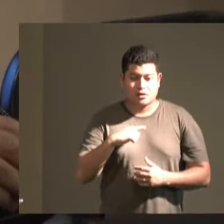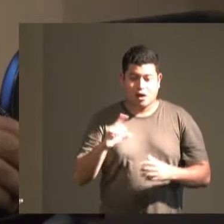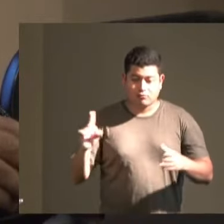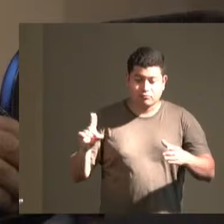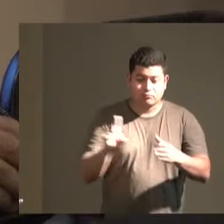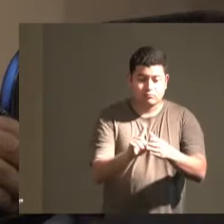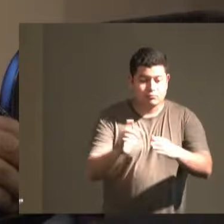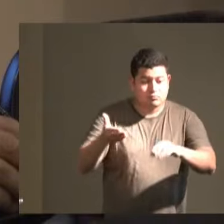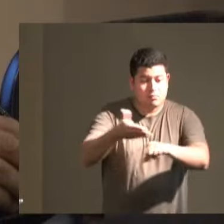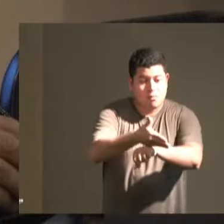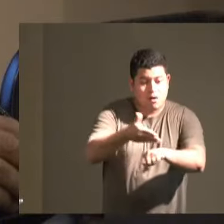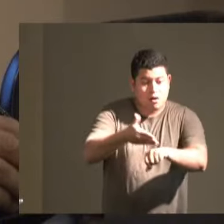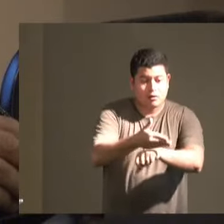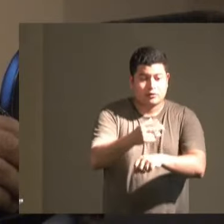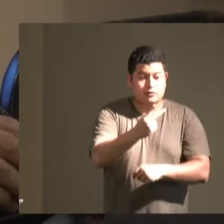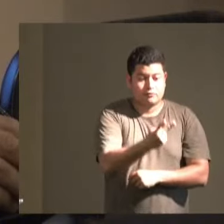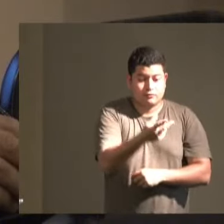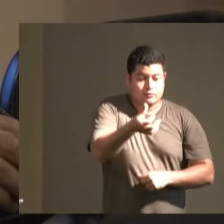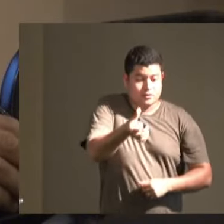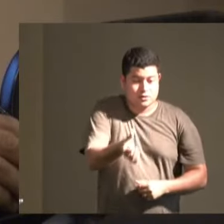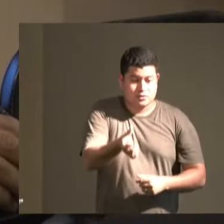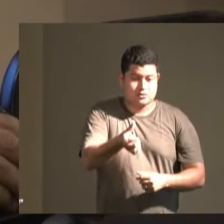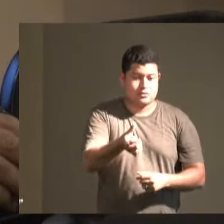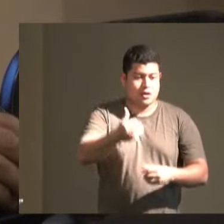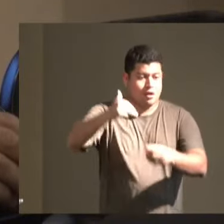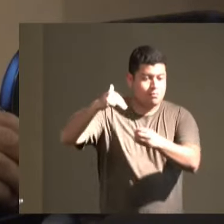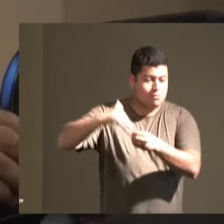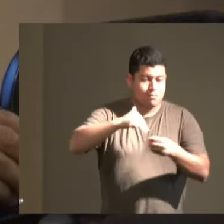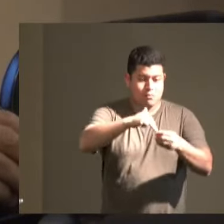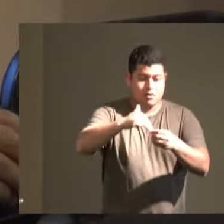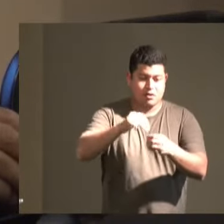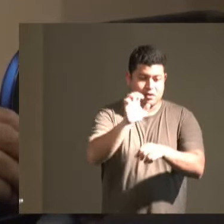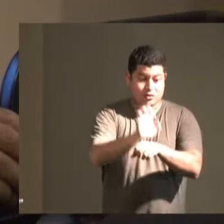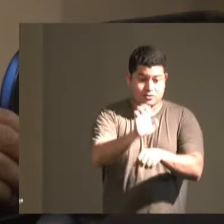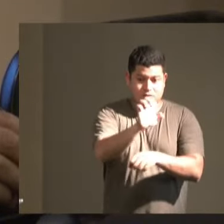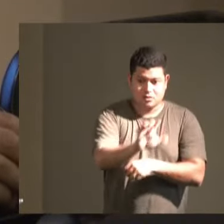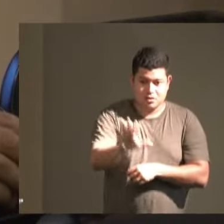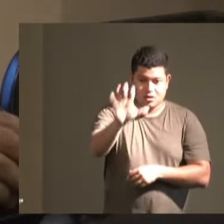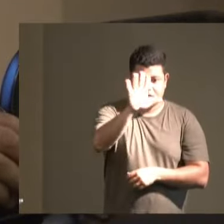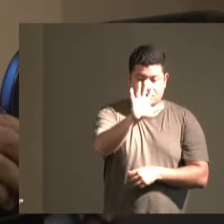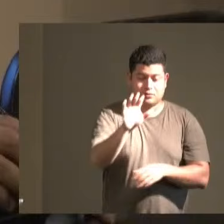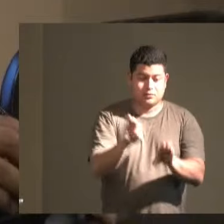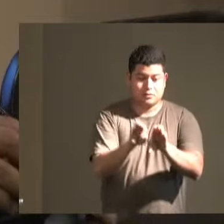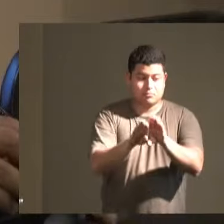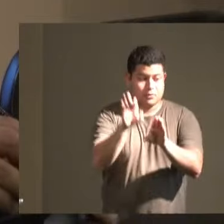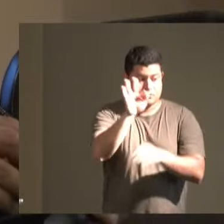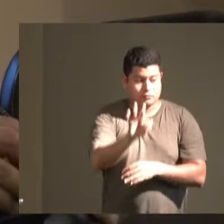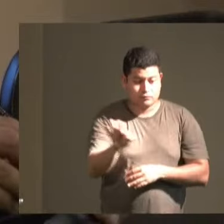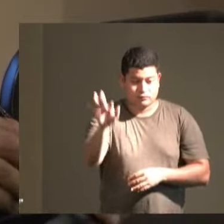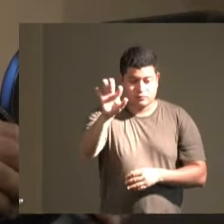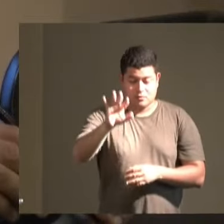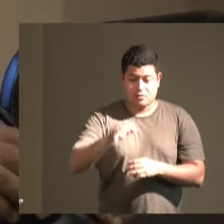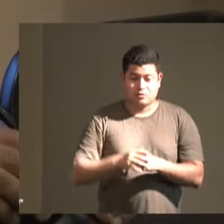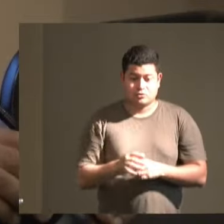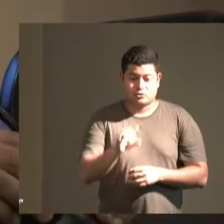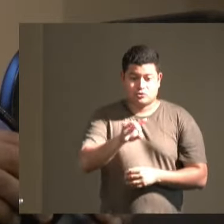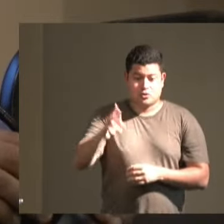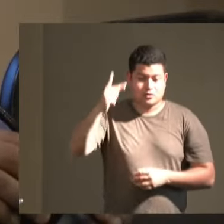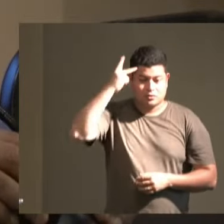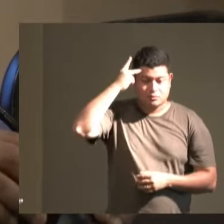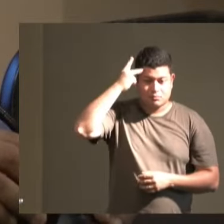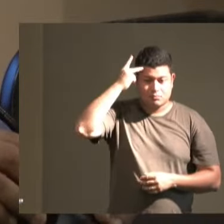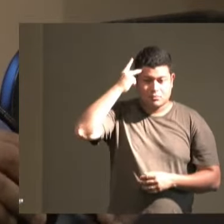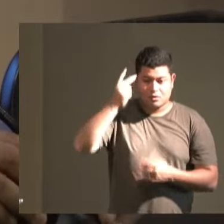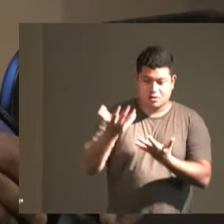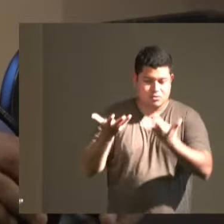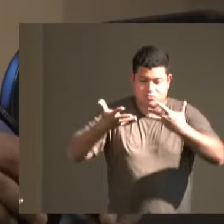de 26 estados, incluindo aí o Distrito Federal, só o estado de São Paulo é que não aderiu ao plano, porque São Paulo é São Paulo,